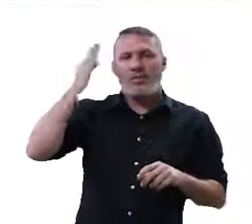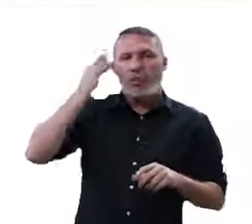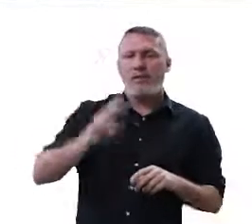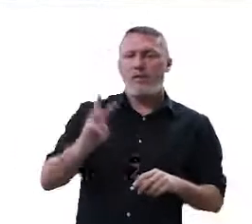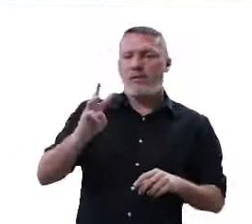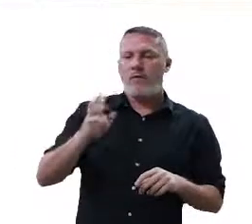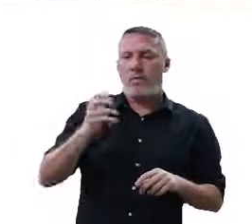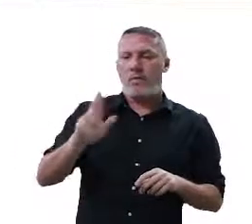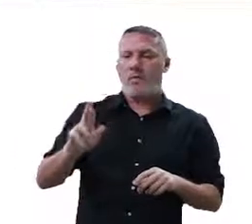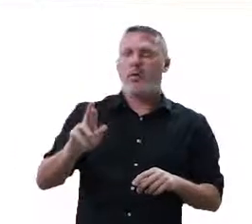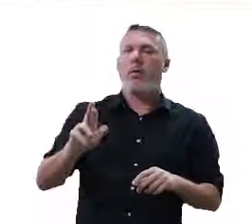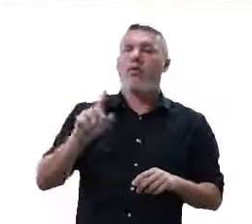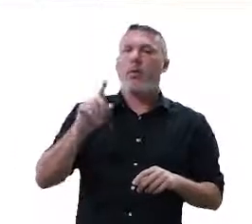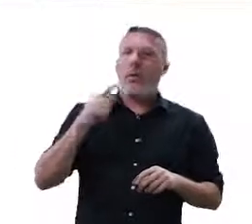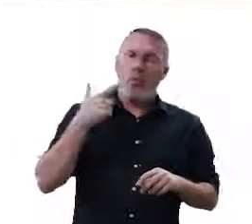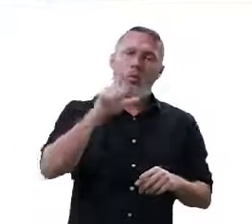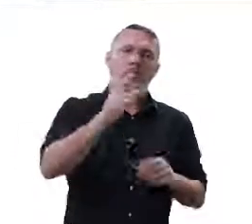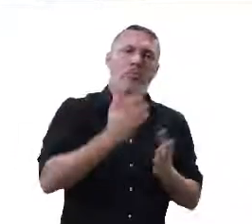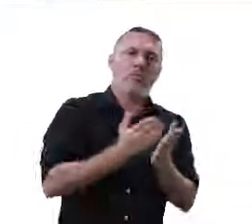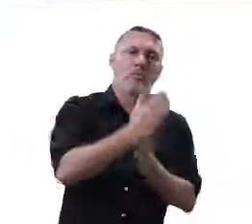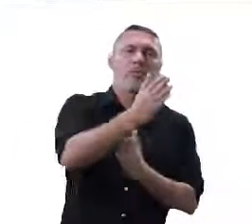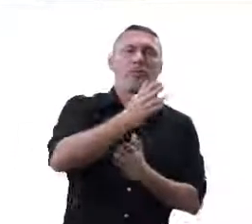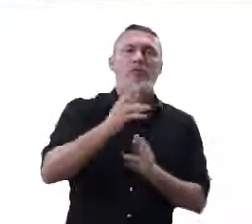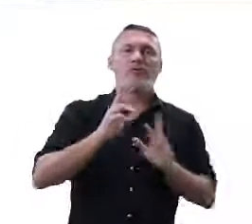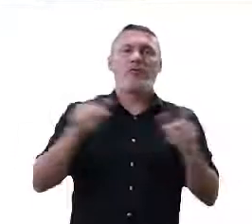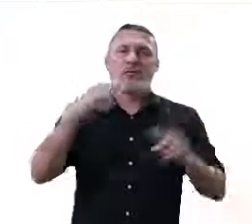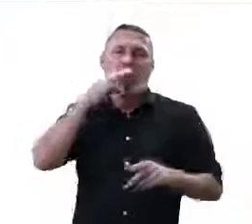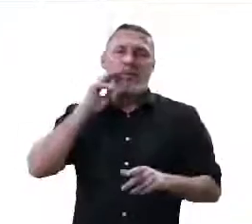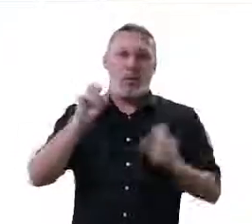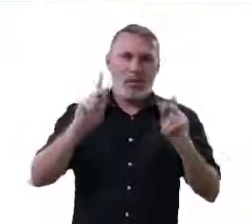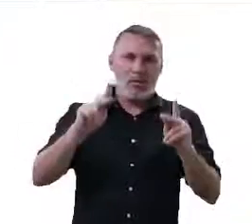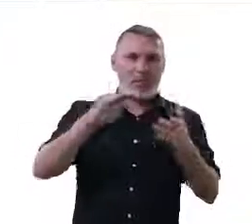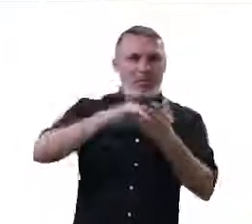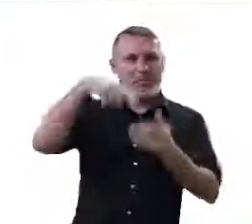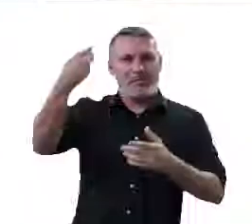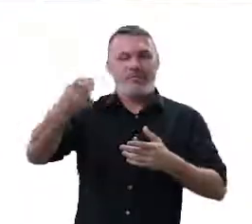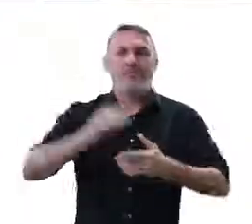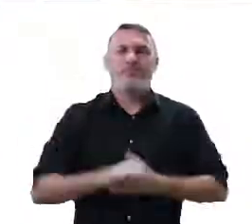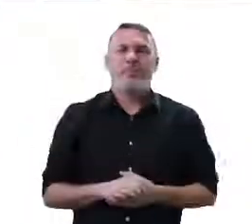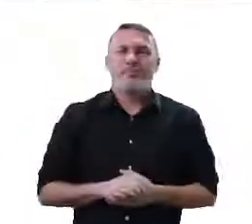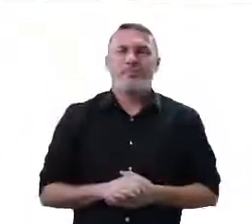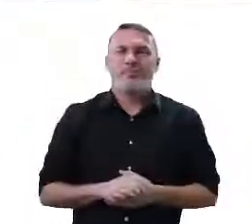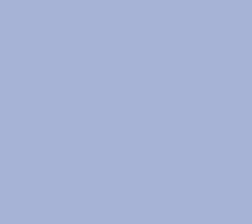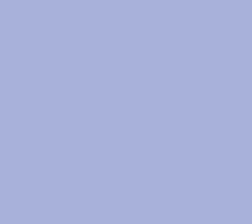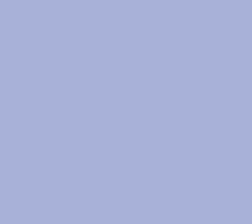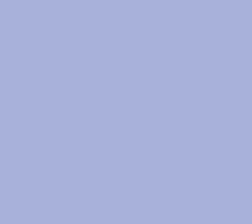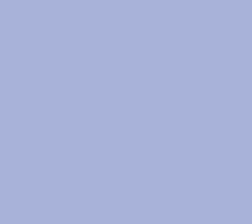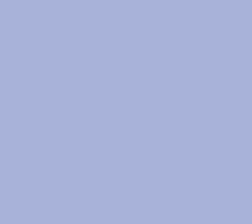Weber, e aí já vai numa linha diferente do Karl Marx. Ok? Até a próxima.